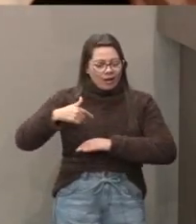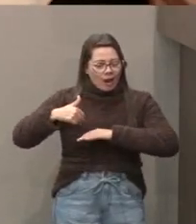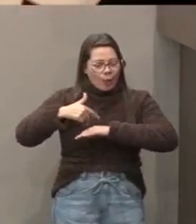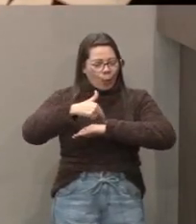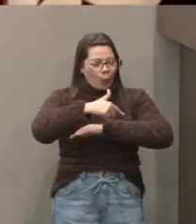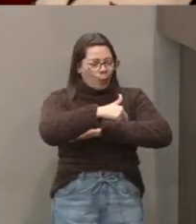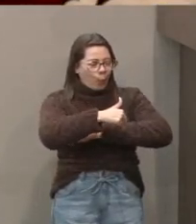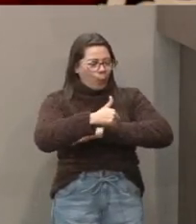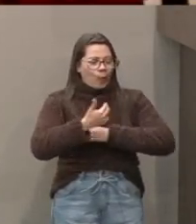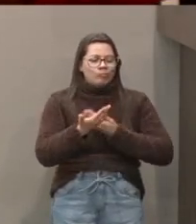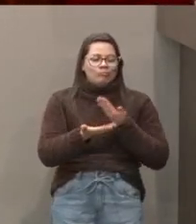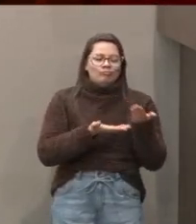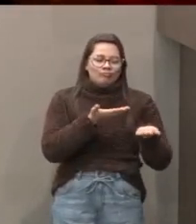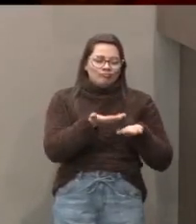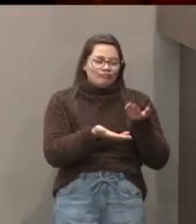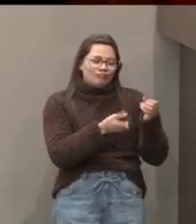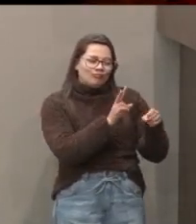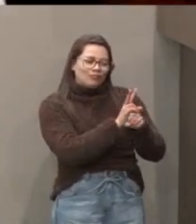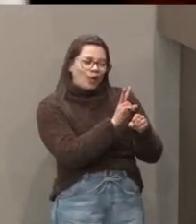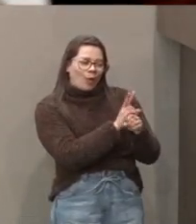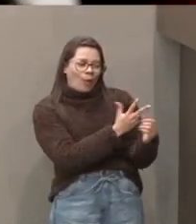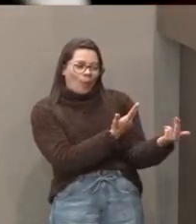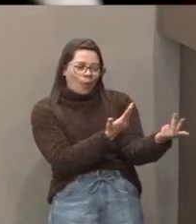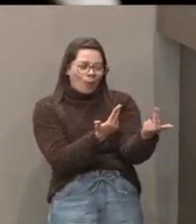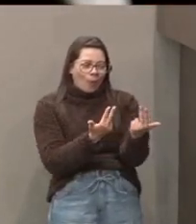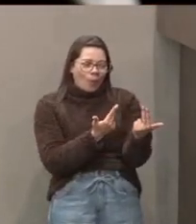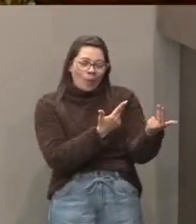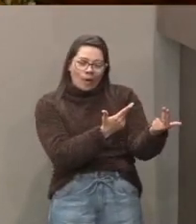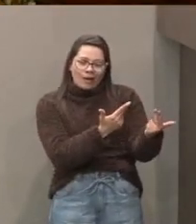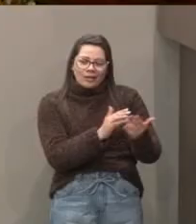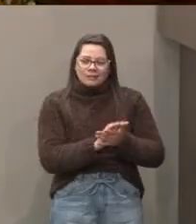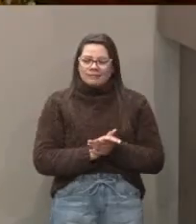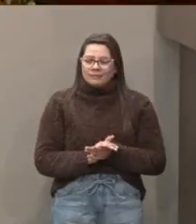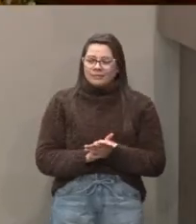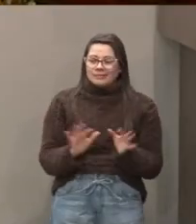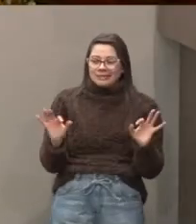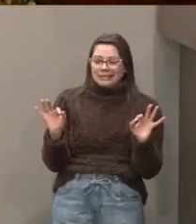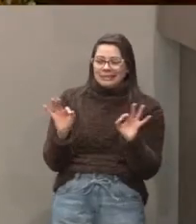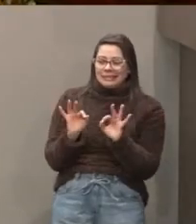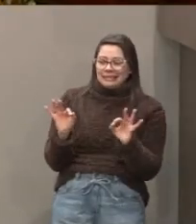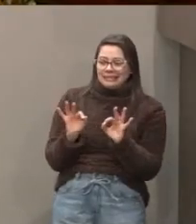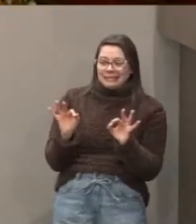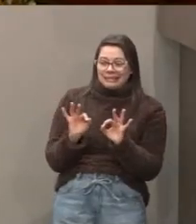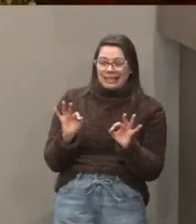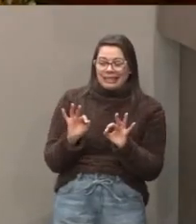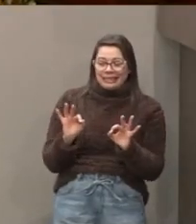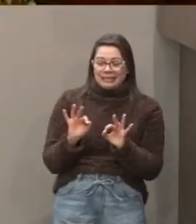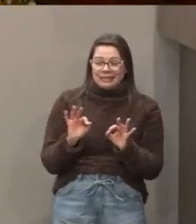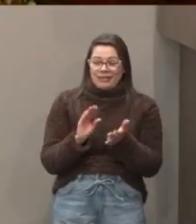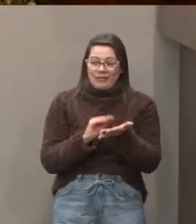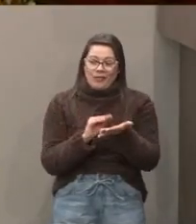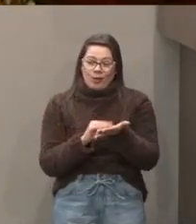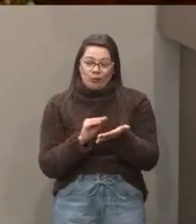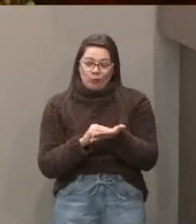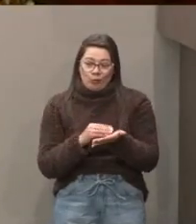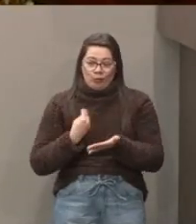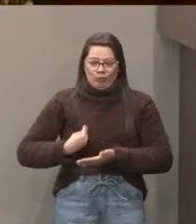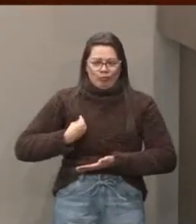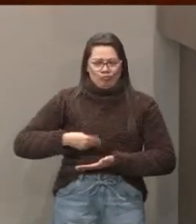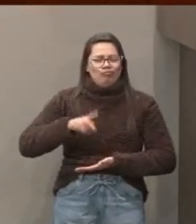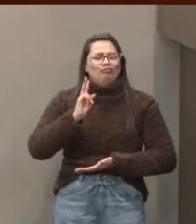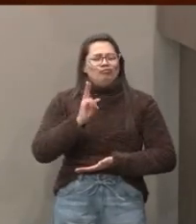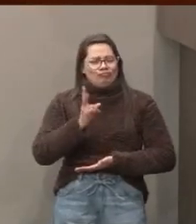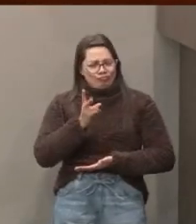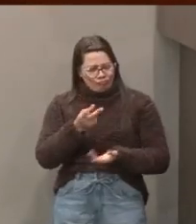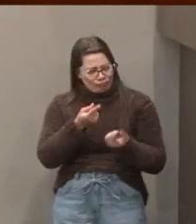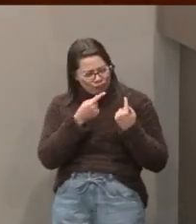e recebeu nosso cuidado. Não houve momento em que não estivessem presentes, sempre estiveram presentes nas nossas